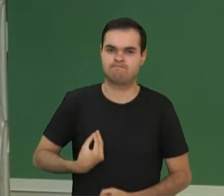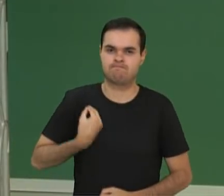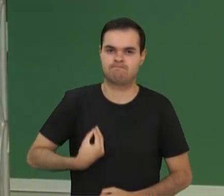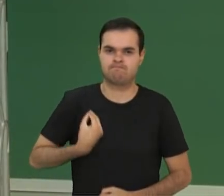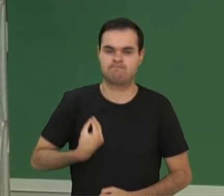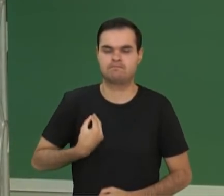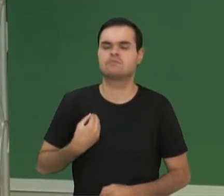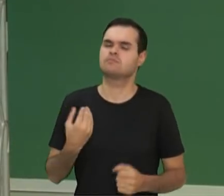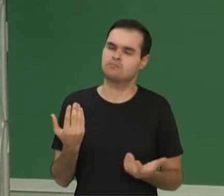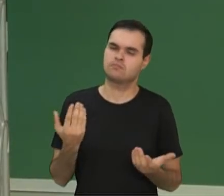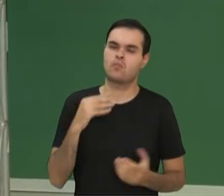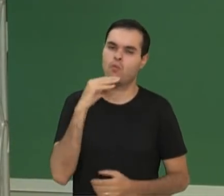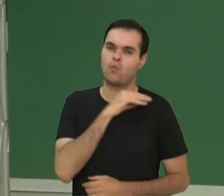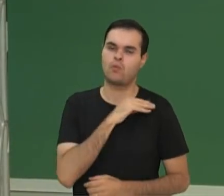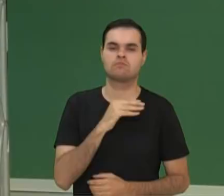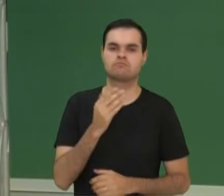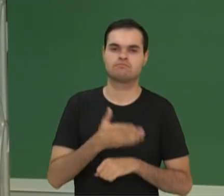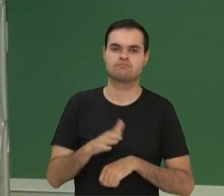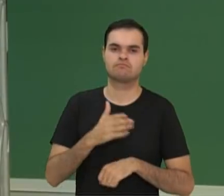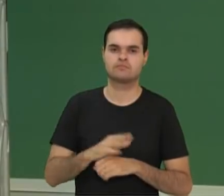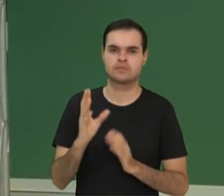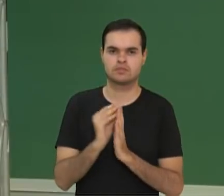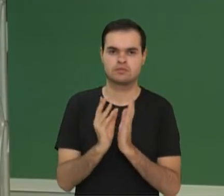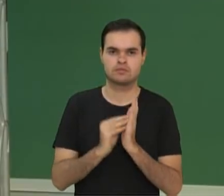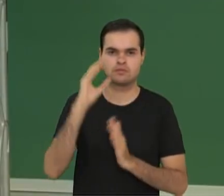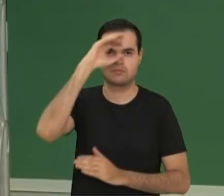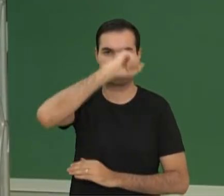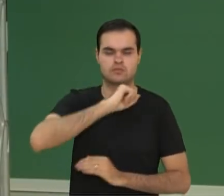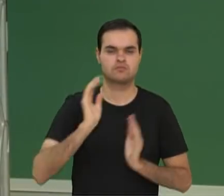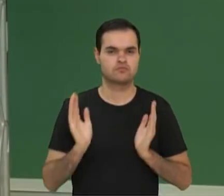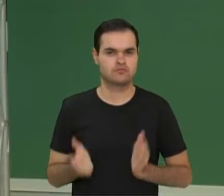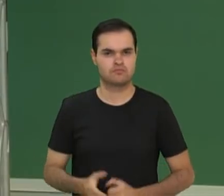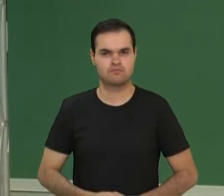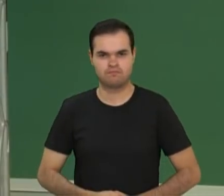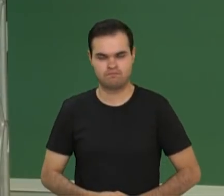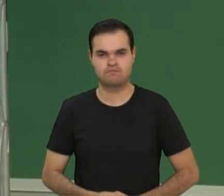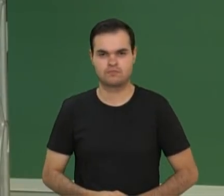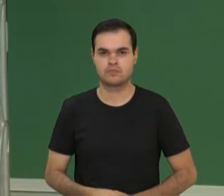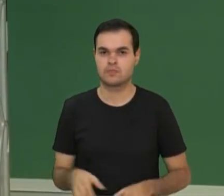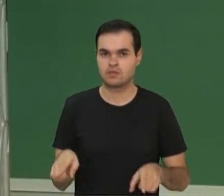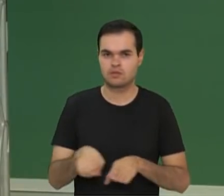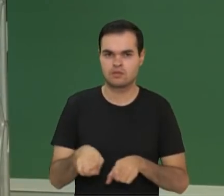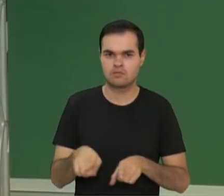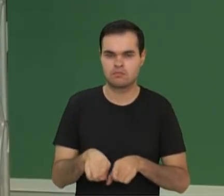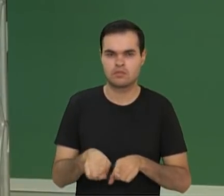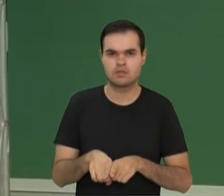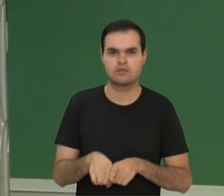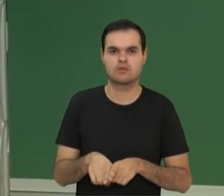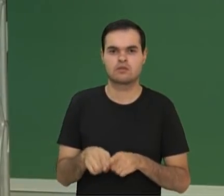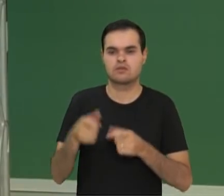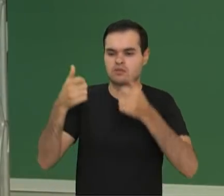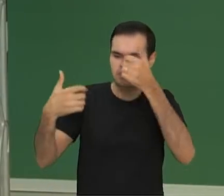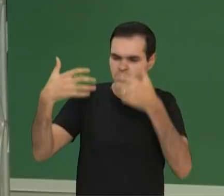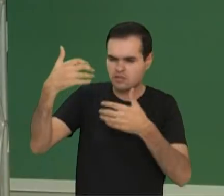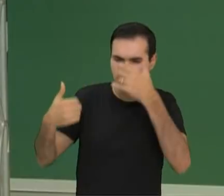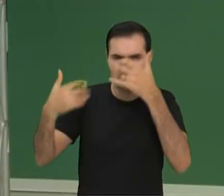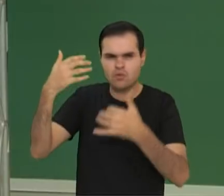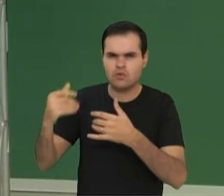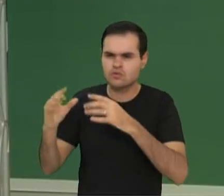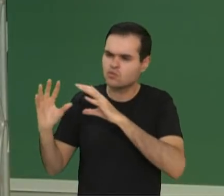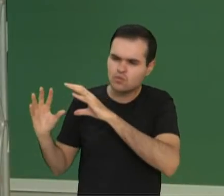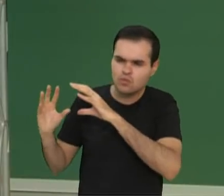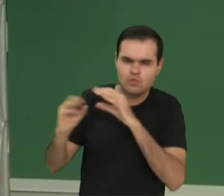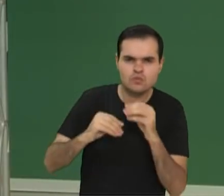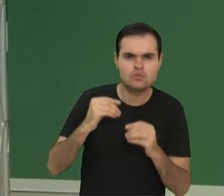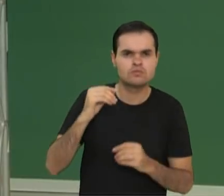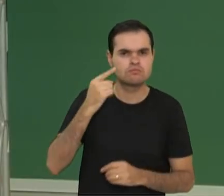aula e, claro, irá exercitar o conteúdo aprendido também. Registre também as explicações, tudo que você julgar